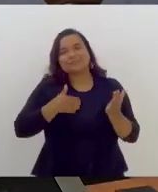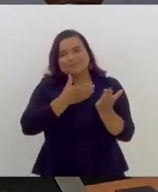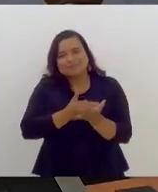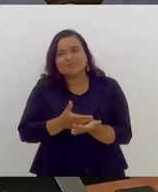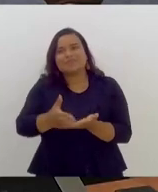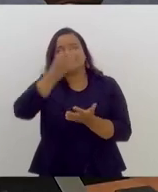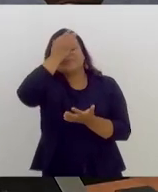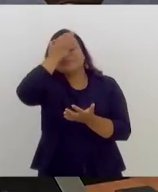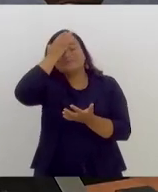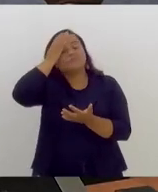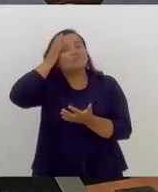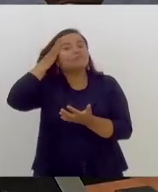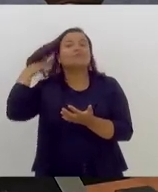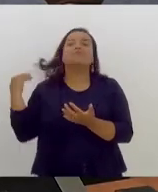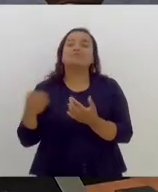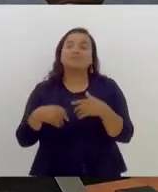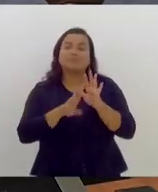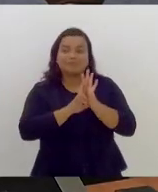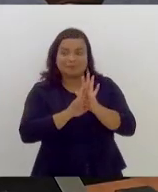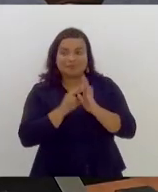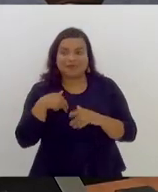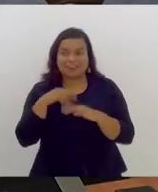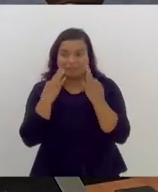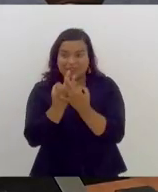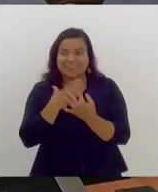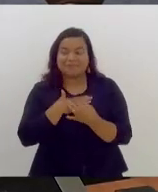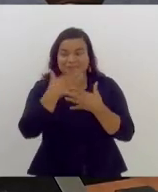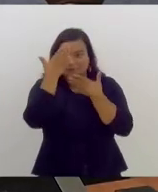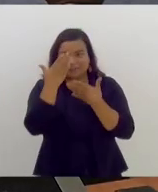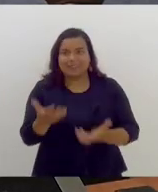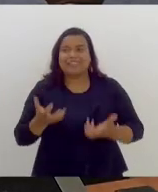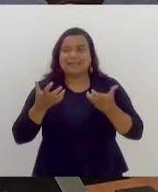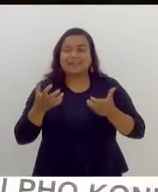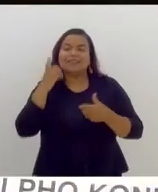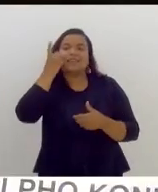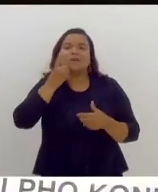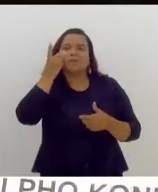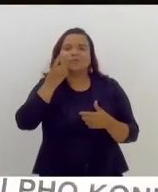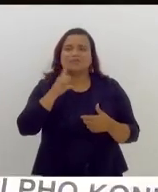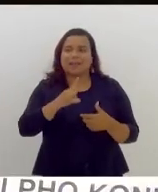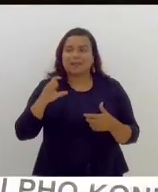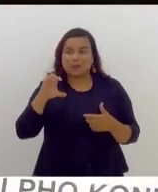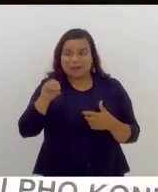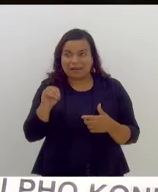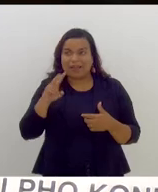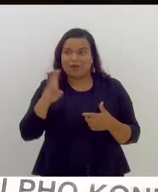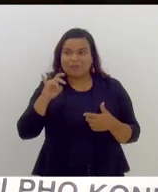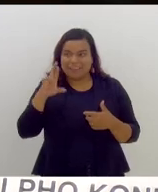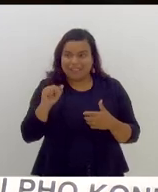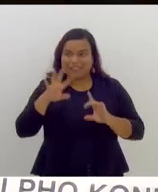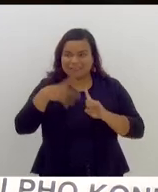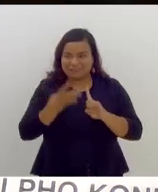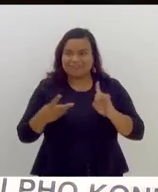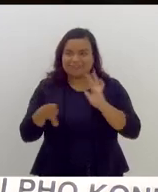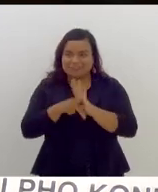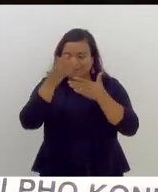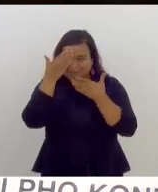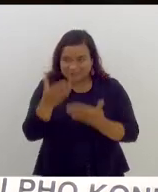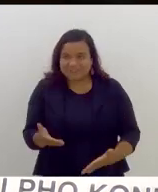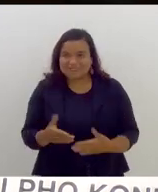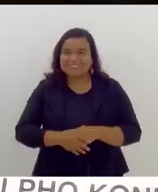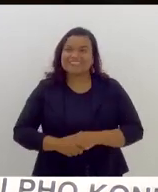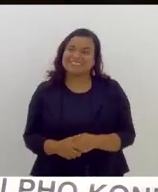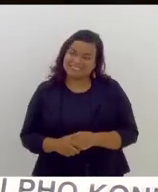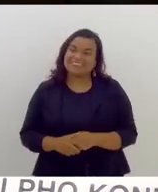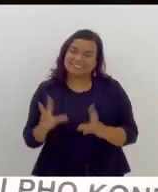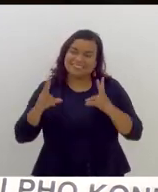Inicialmente, eu devo, em nome da família, agradecer ao deputado Léo Vieira essa homenagem, que